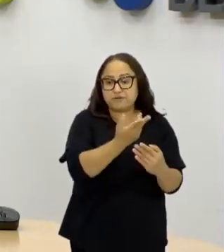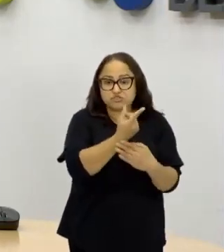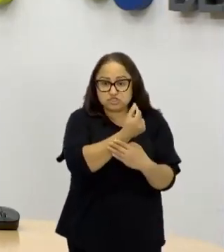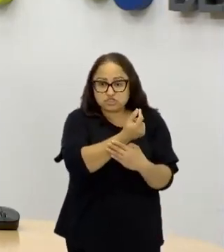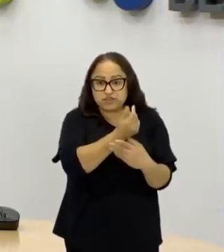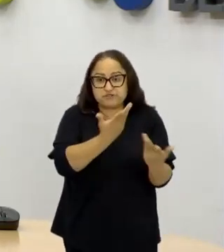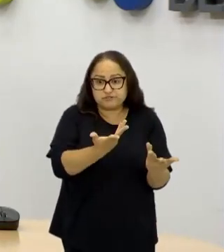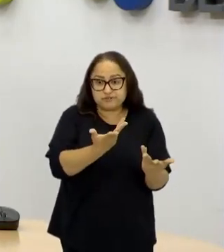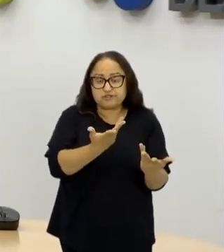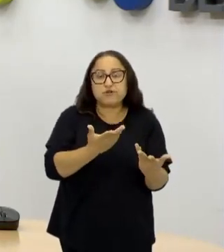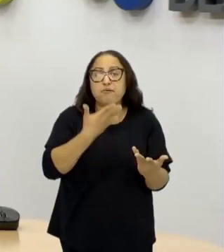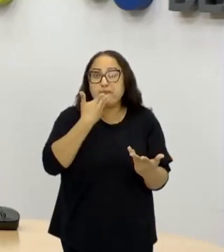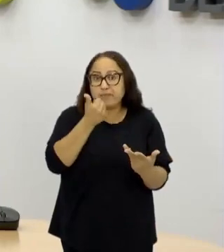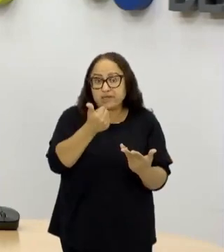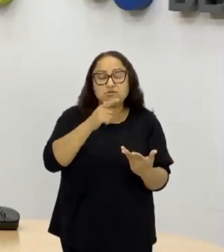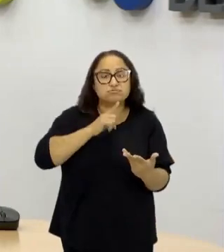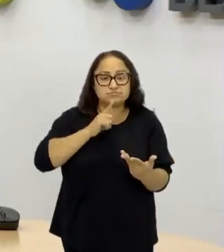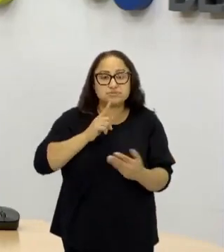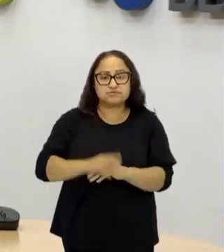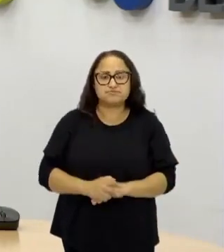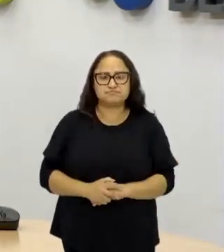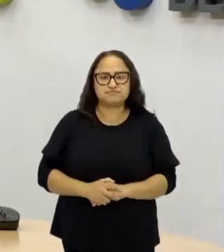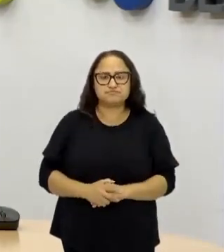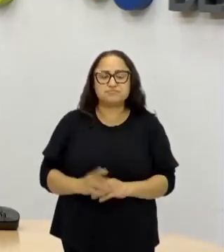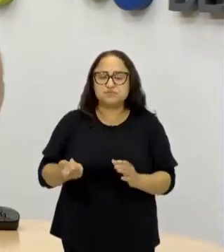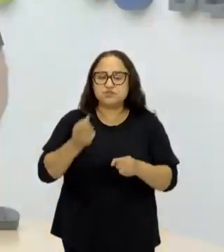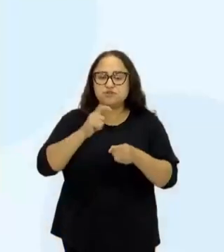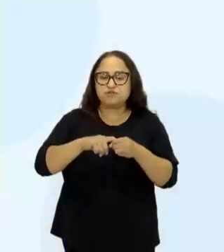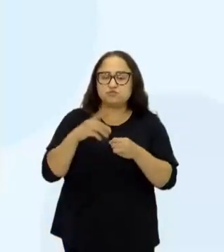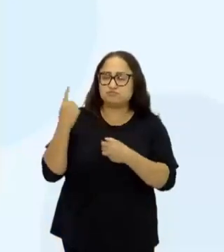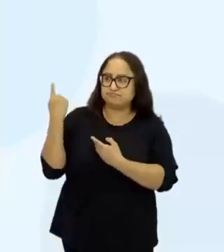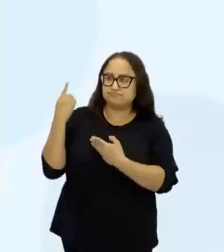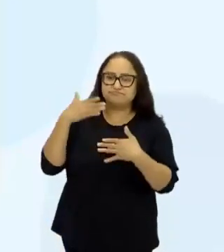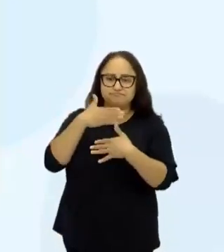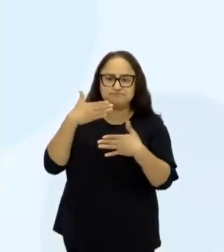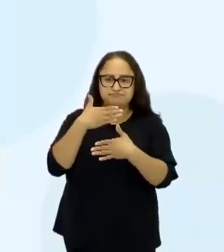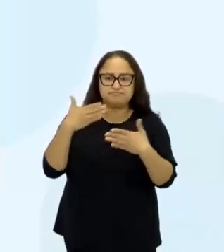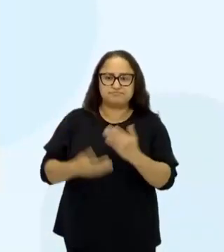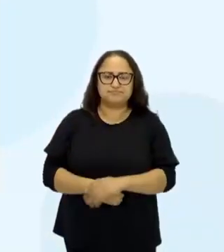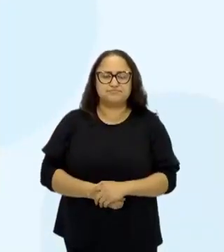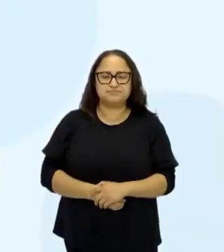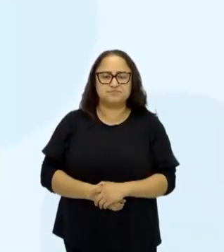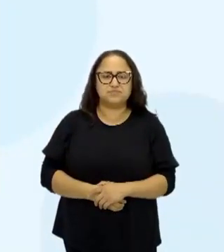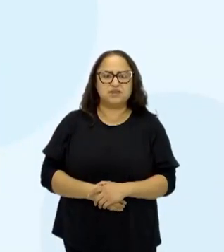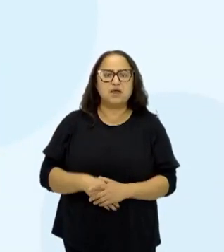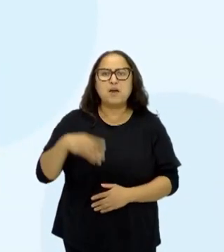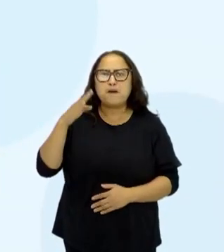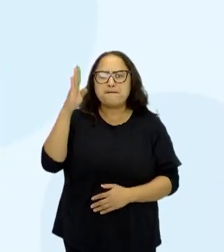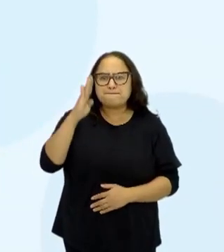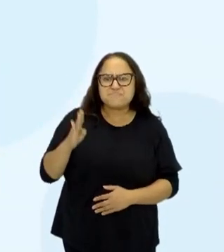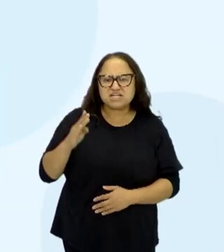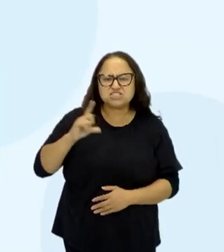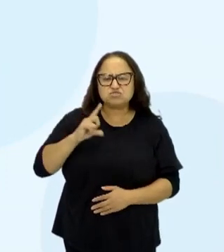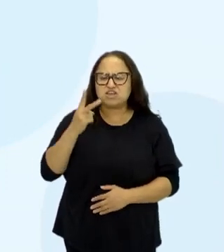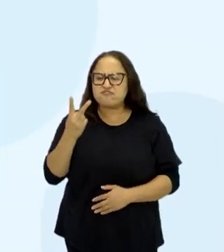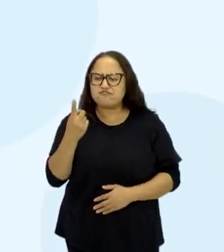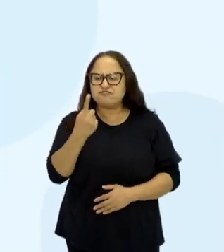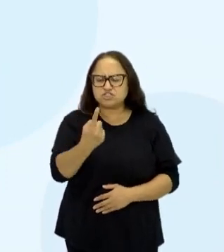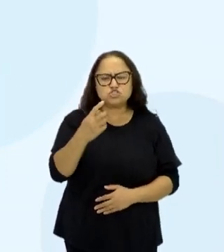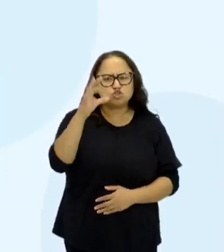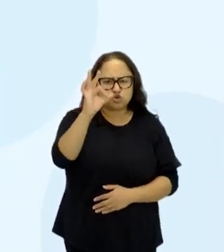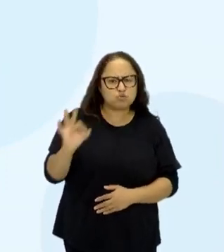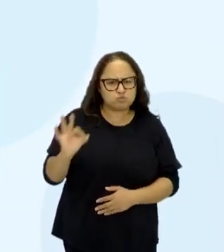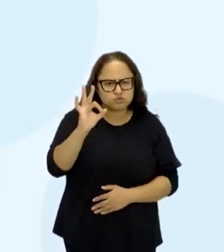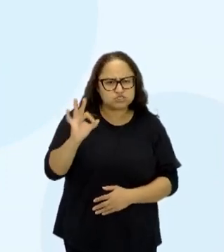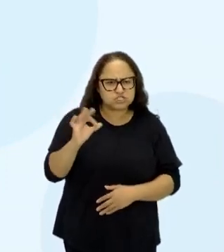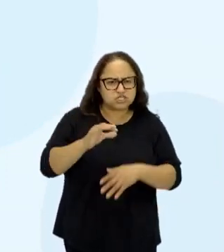preferência de exportação, tanto é que, volta um pouquinho lá para essa imagem aí dos gráficos, a gente está vendo lá, o Brasil detém 21% da